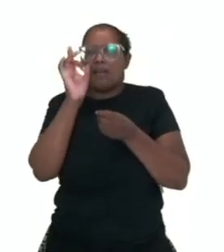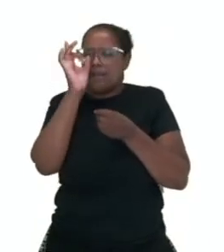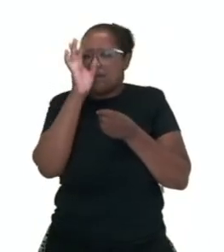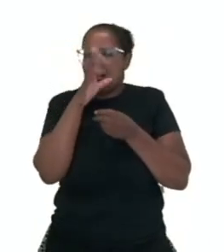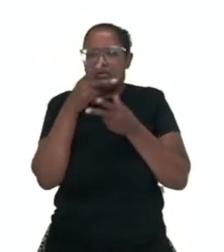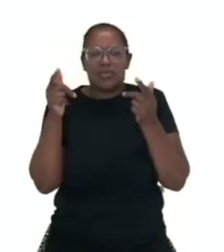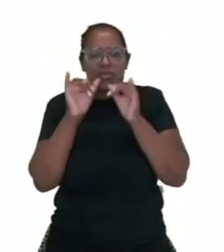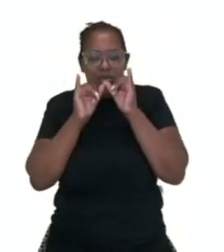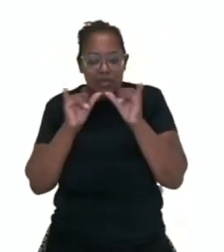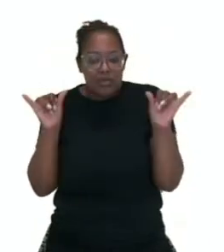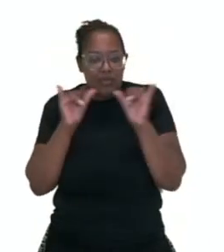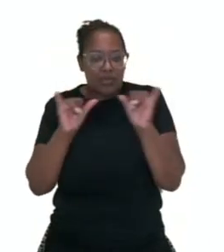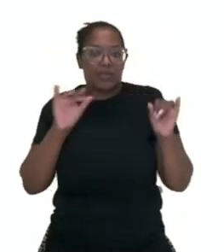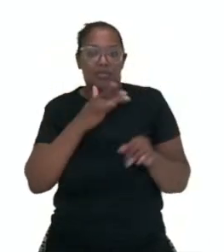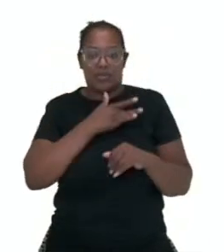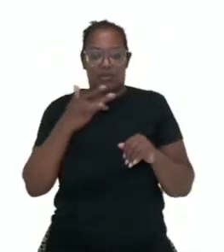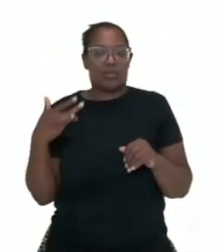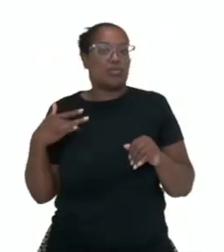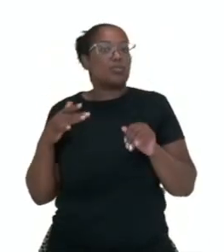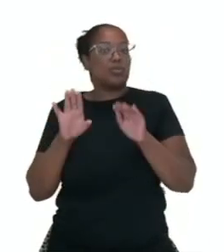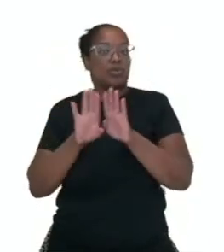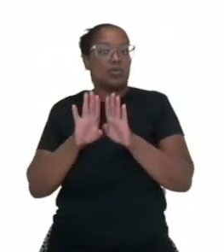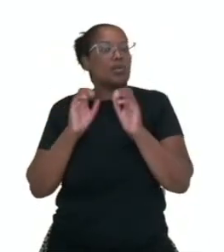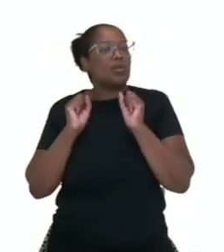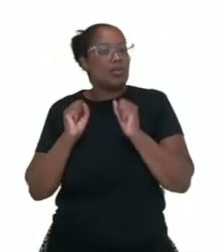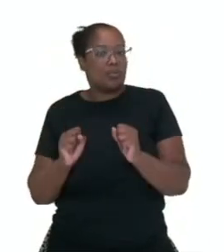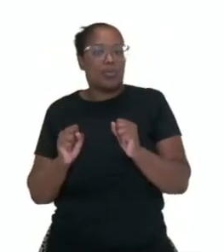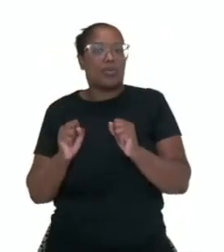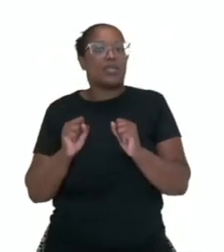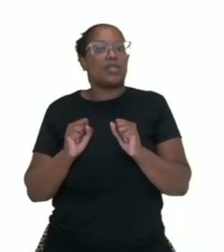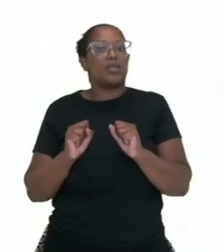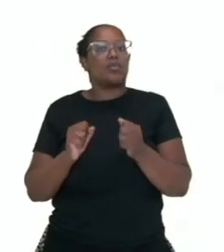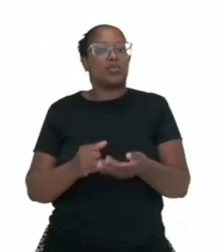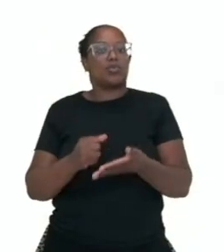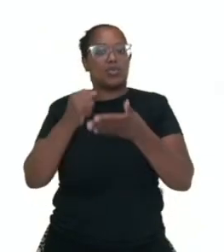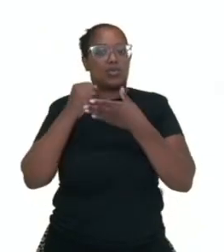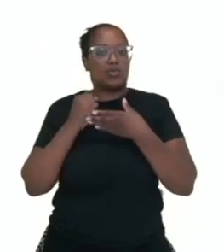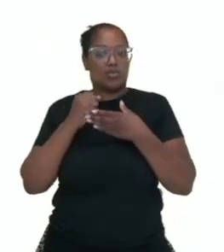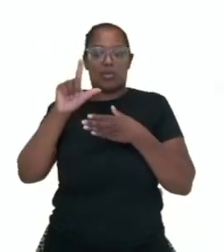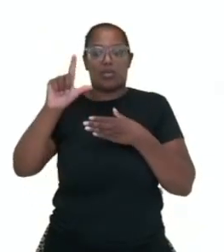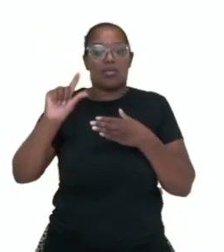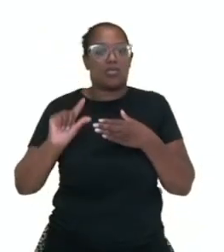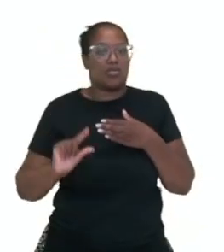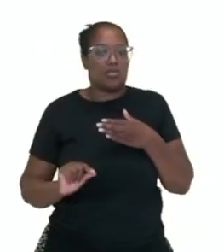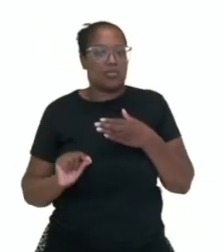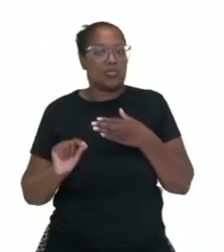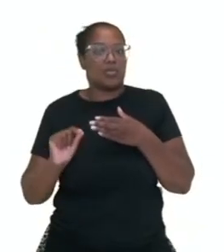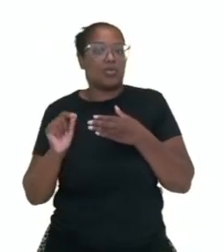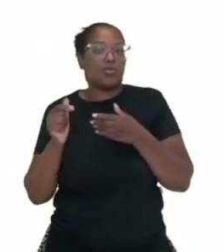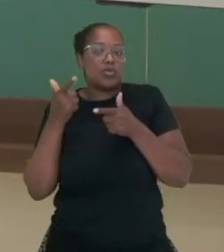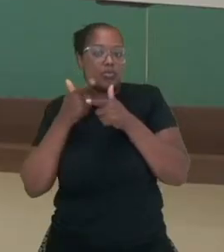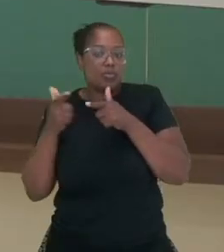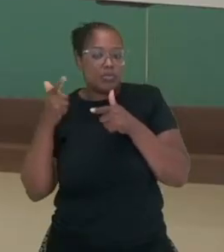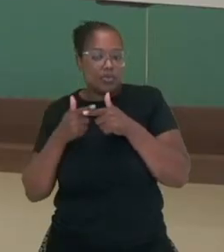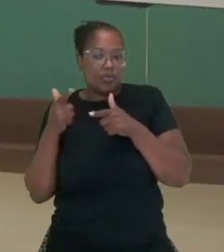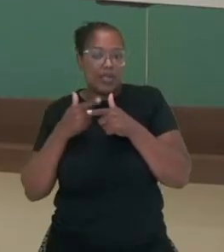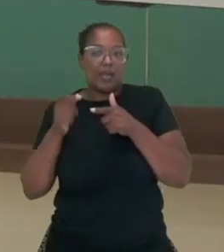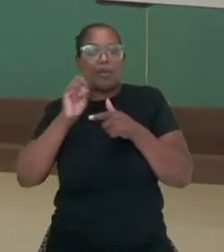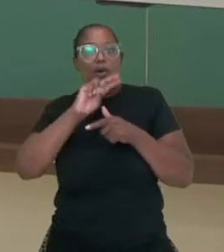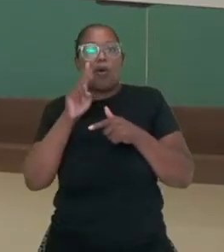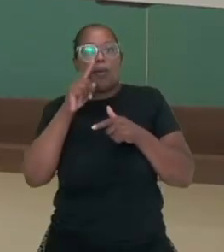muitas informações sobre saúde. Pode trazer contribuições para a diminuição de fatores de risco, como os